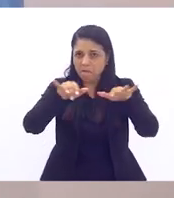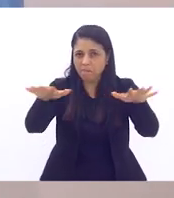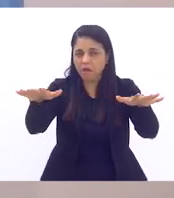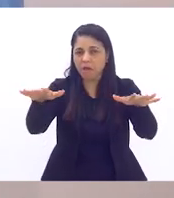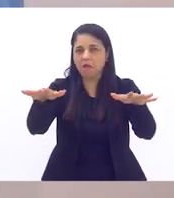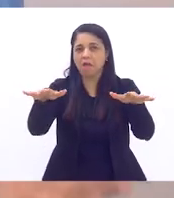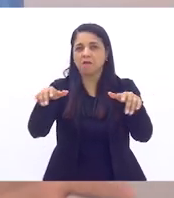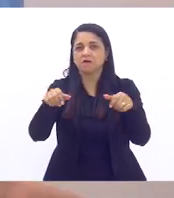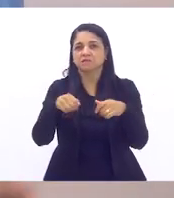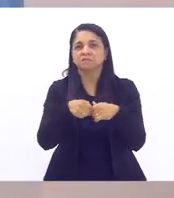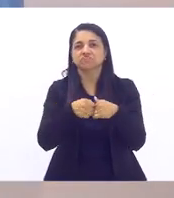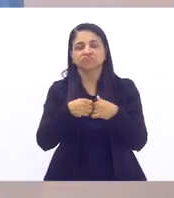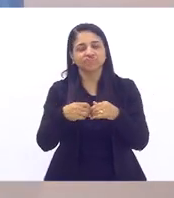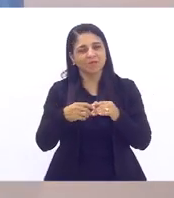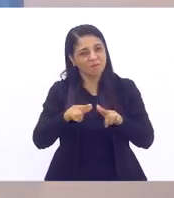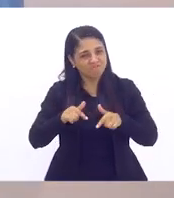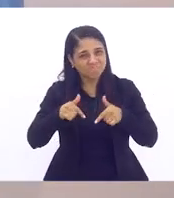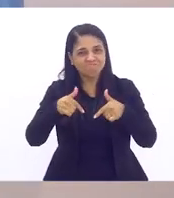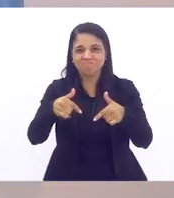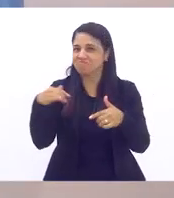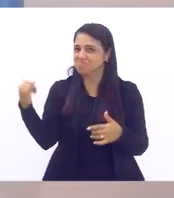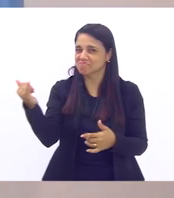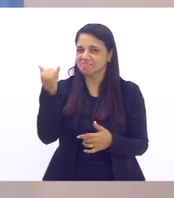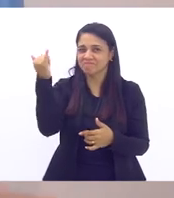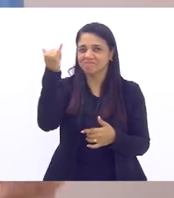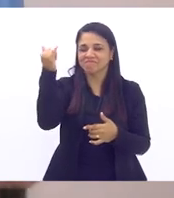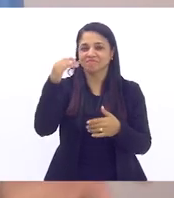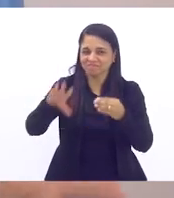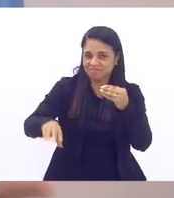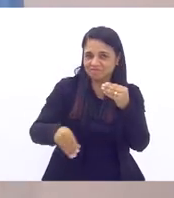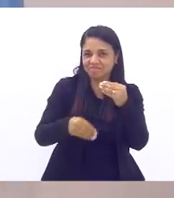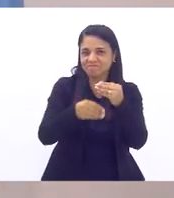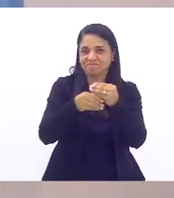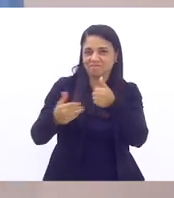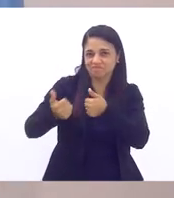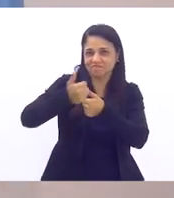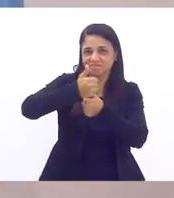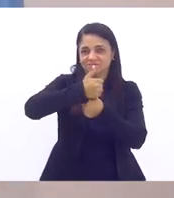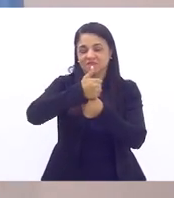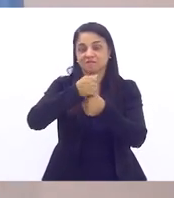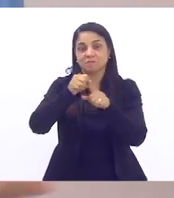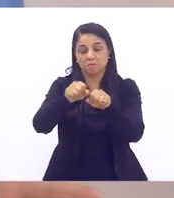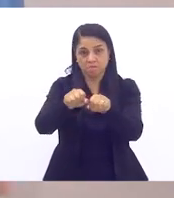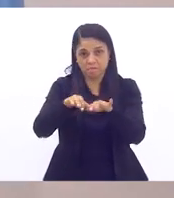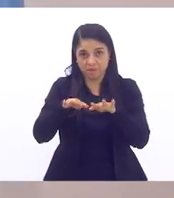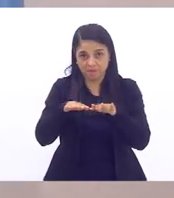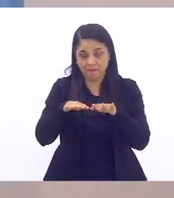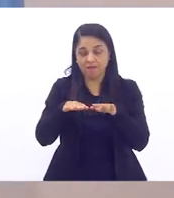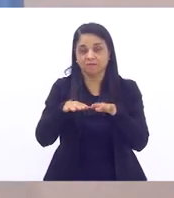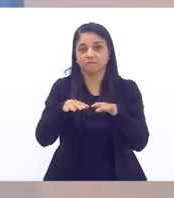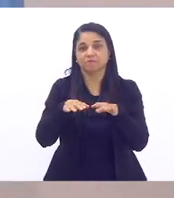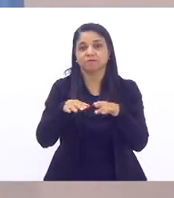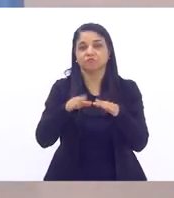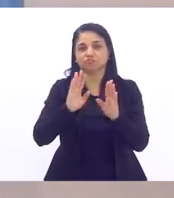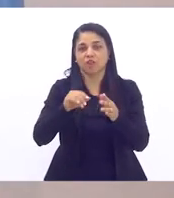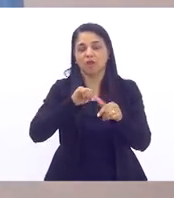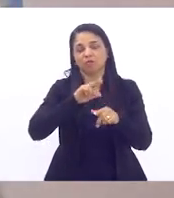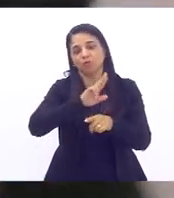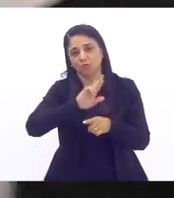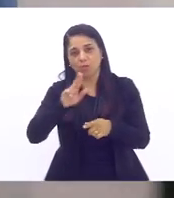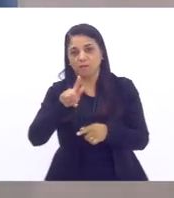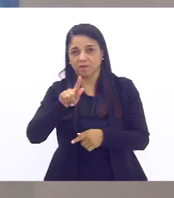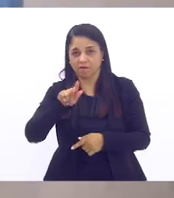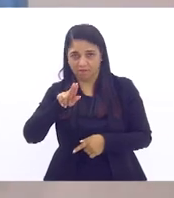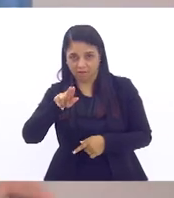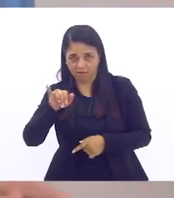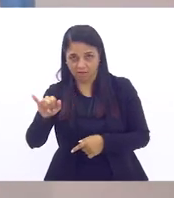que seja um gesto importante para que inclua também no substitutivo e possa ser a plenário com essas alterações diante disso Considero que